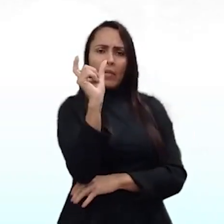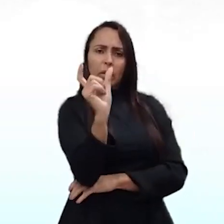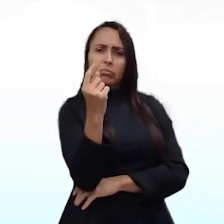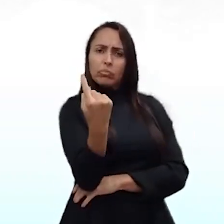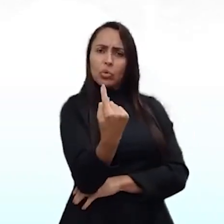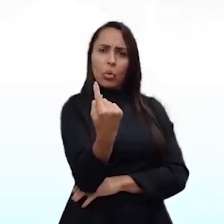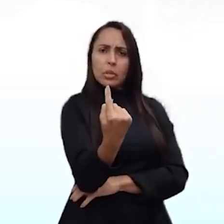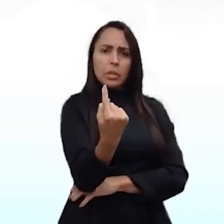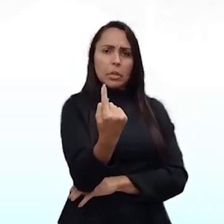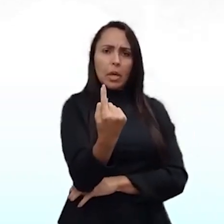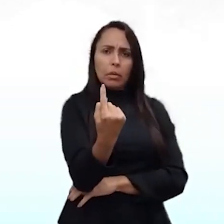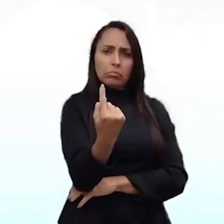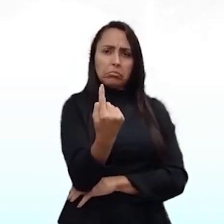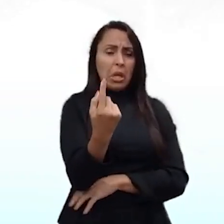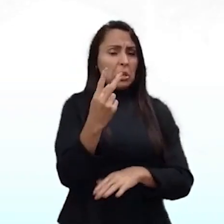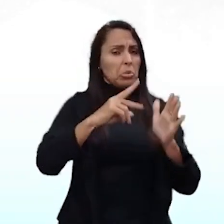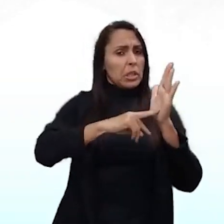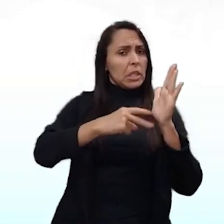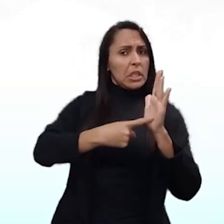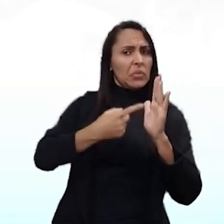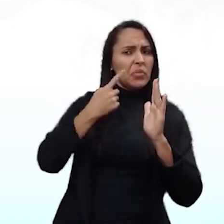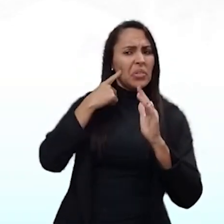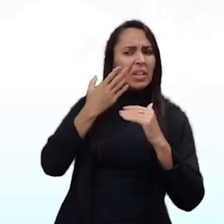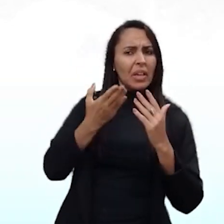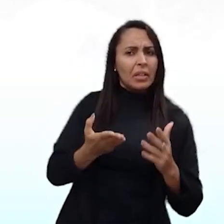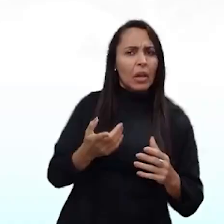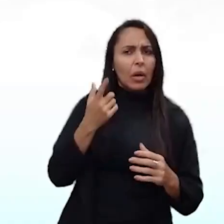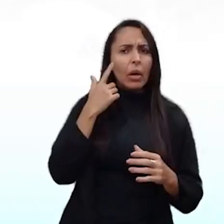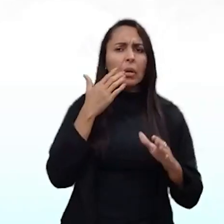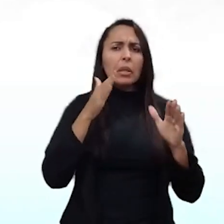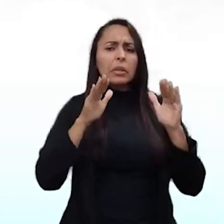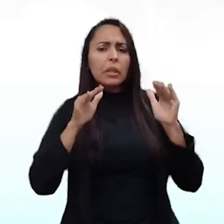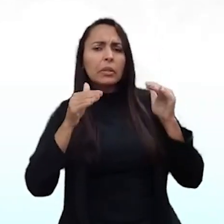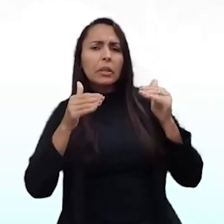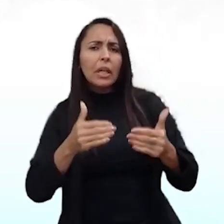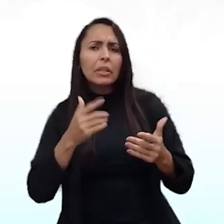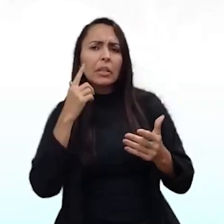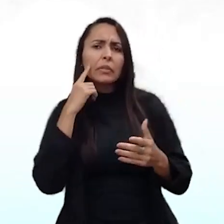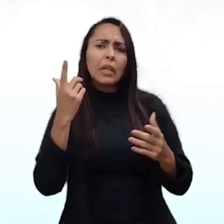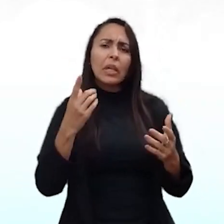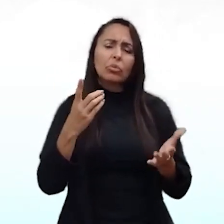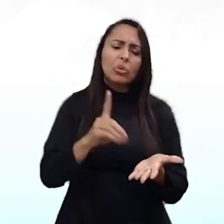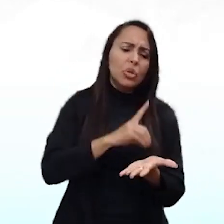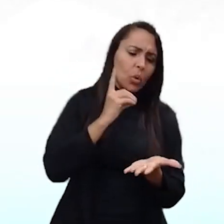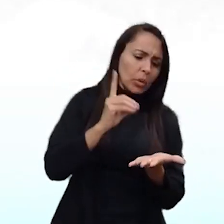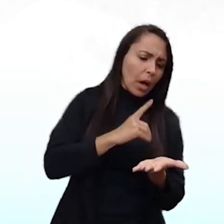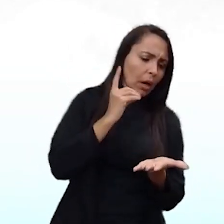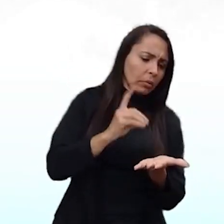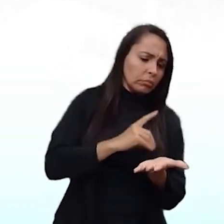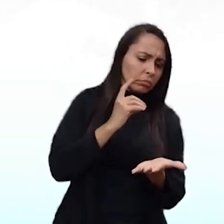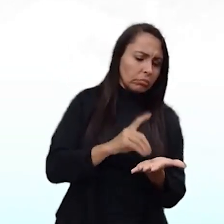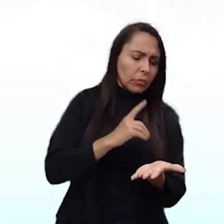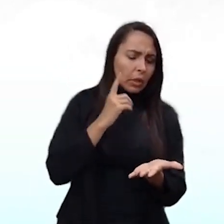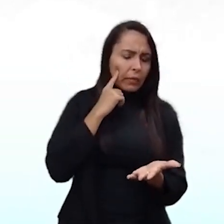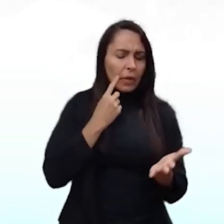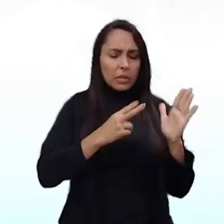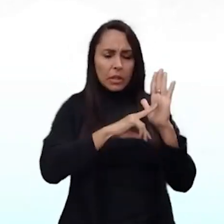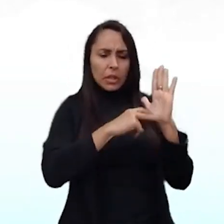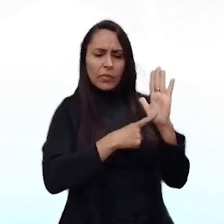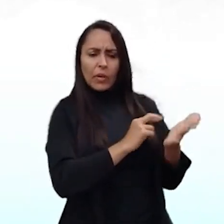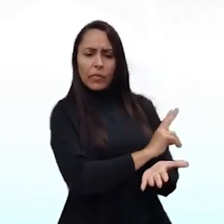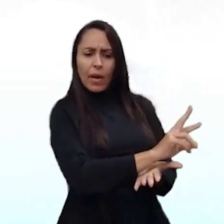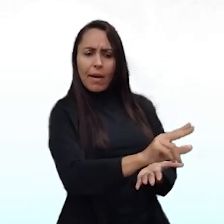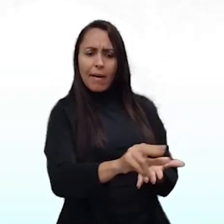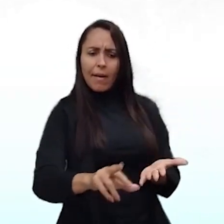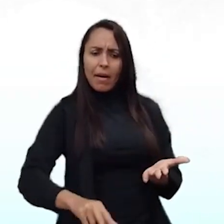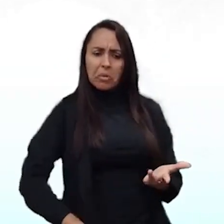nada. Palavra isolada é uma palavra dicionarizada e lá no dicionário aparecem lá vários, nos verbetes, aparece o quê?